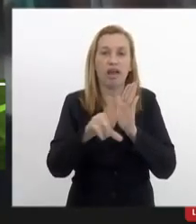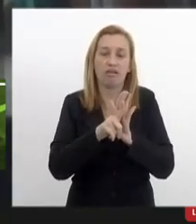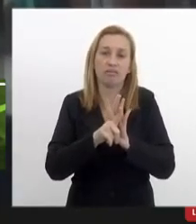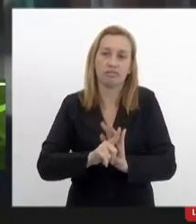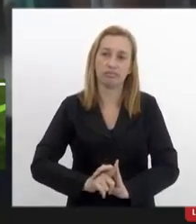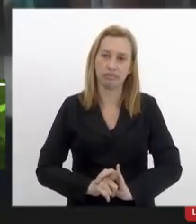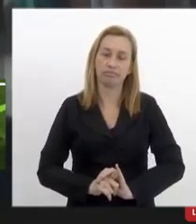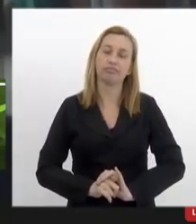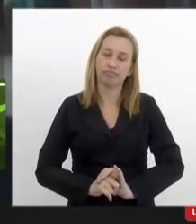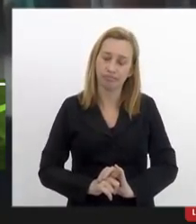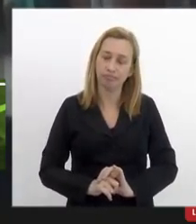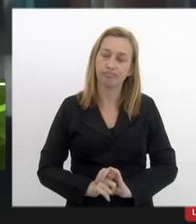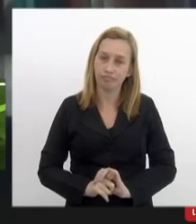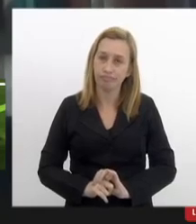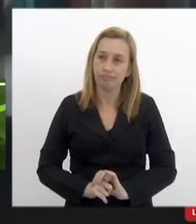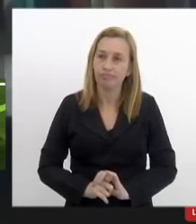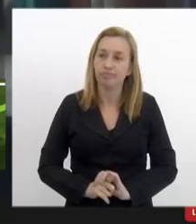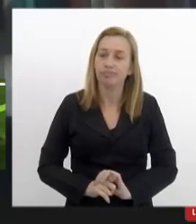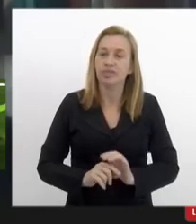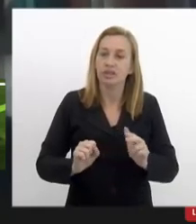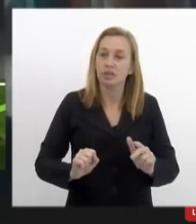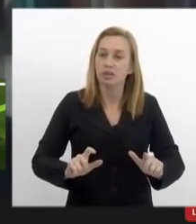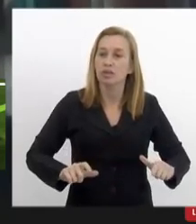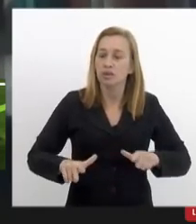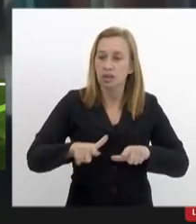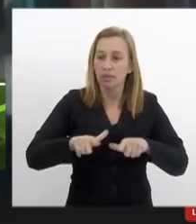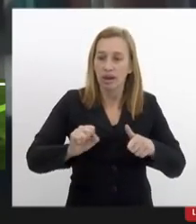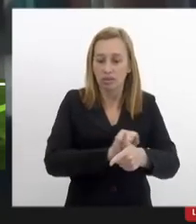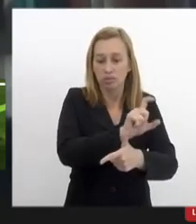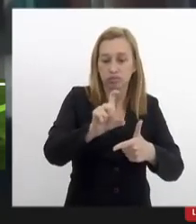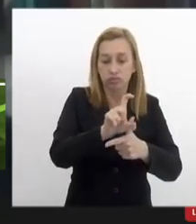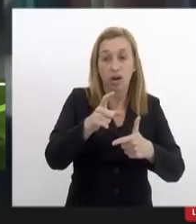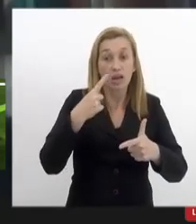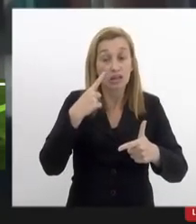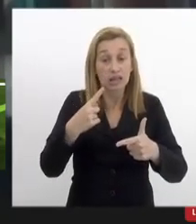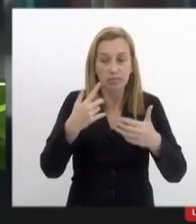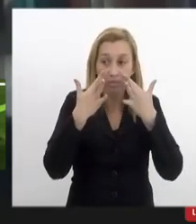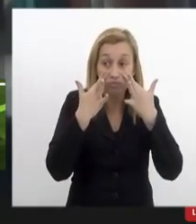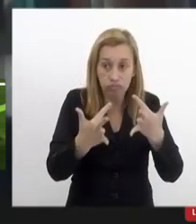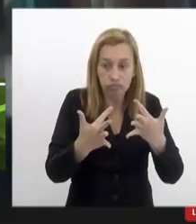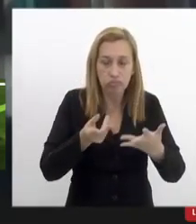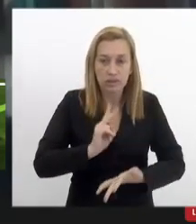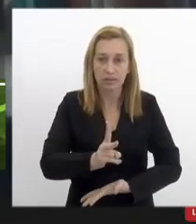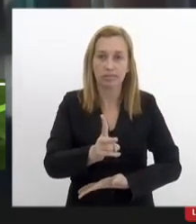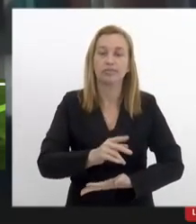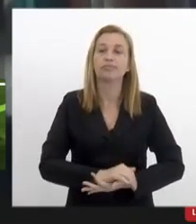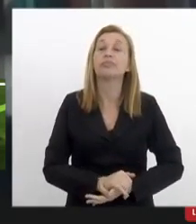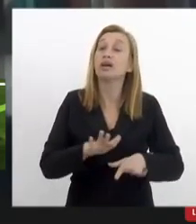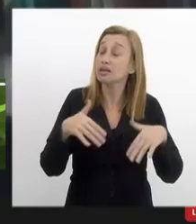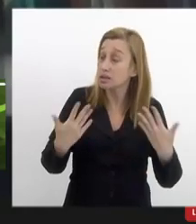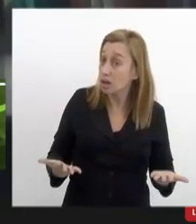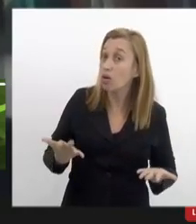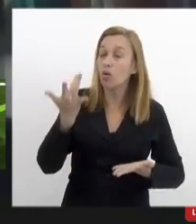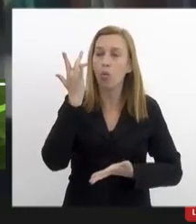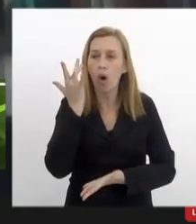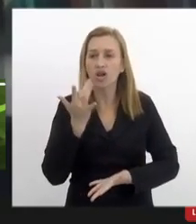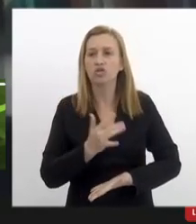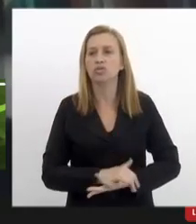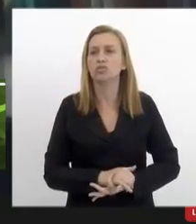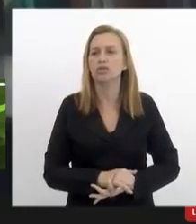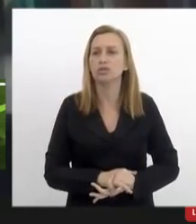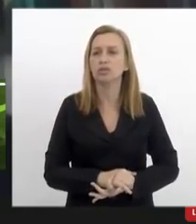nosso fiscalizar as ações do Executivo. Então, a gente está atento o tempo todo, entendeu? Então, eu acho que